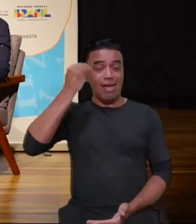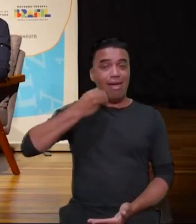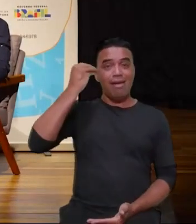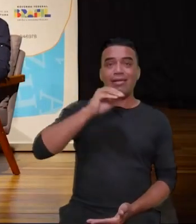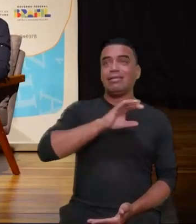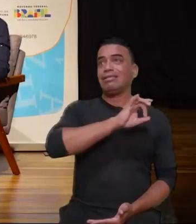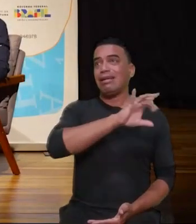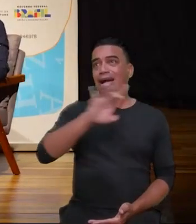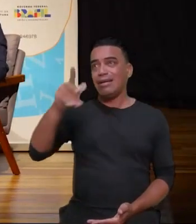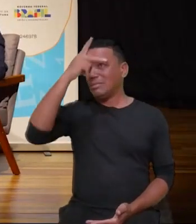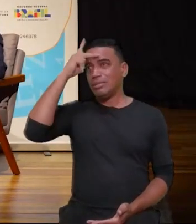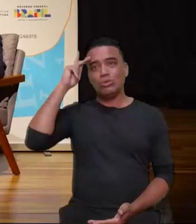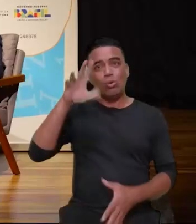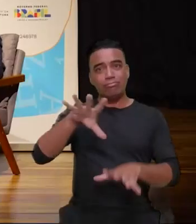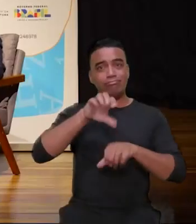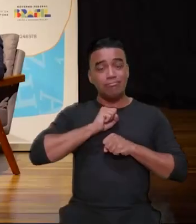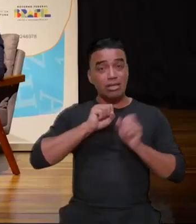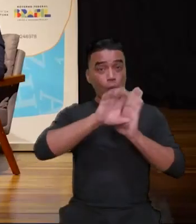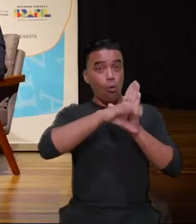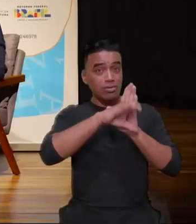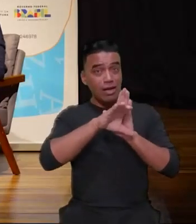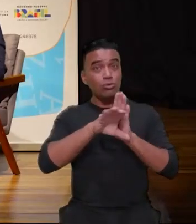Cada pessoa que está se apropriando do conceito de escrevivência,